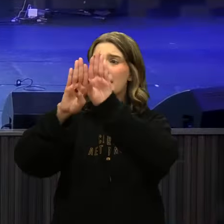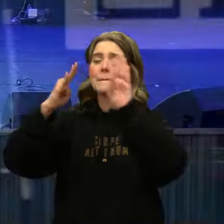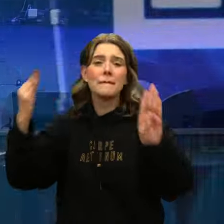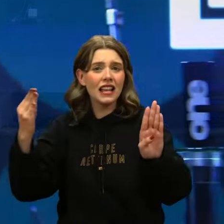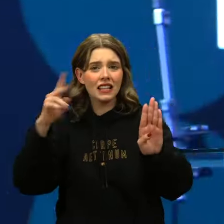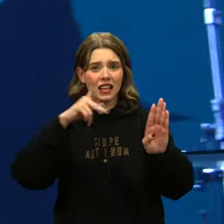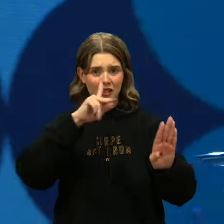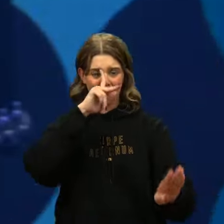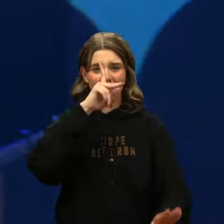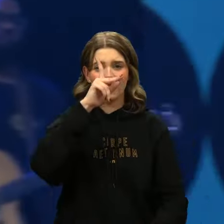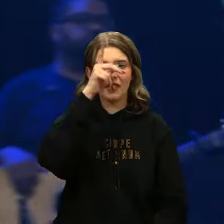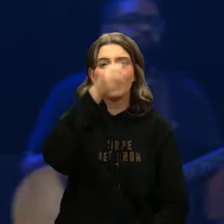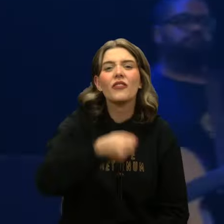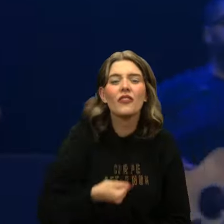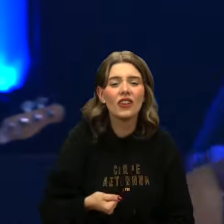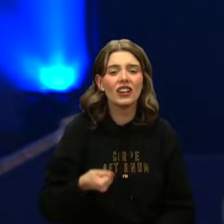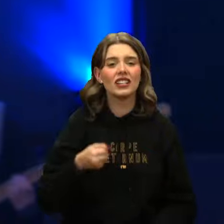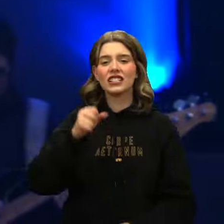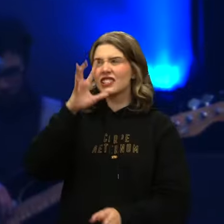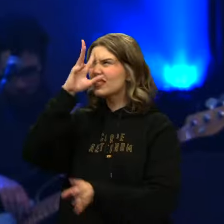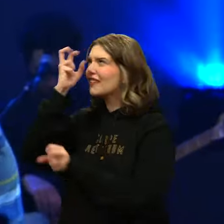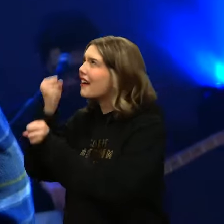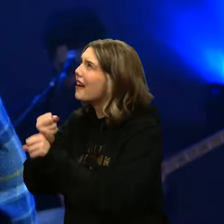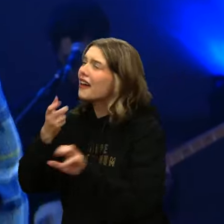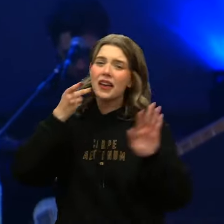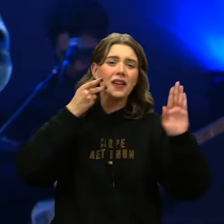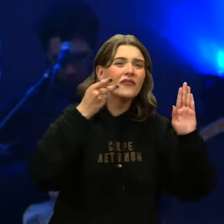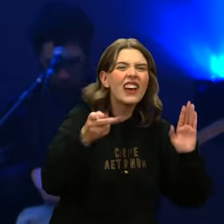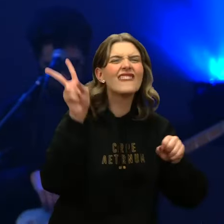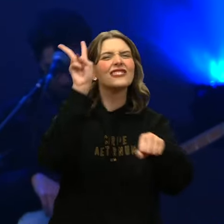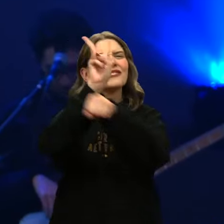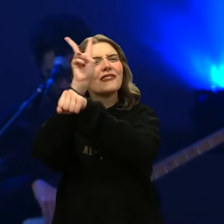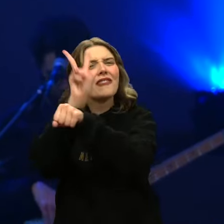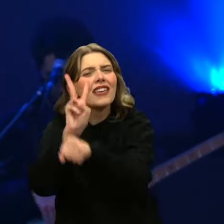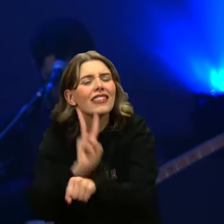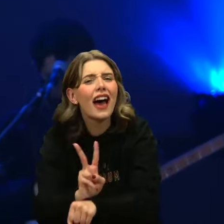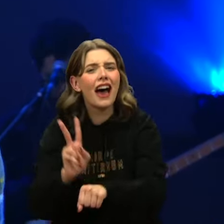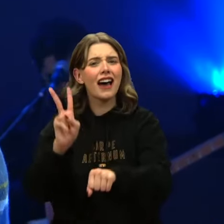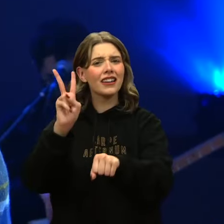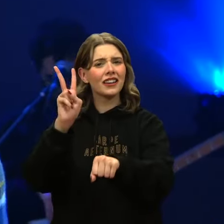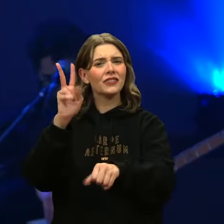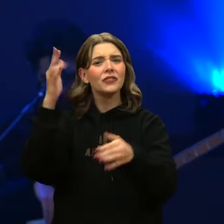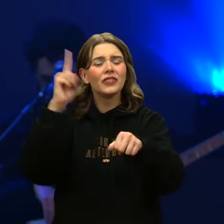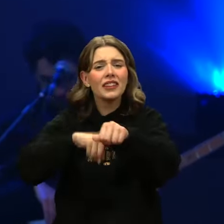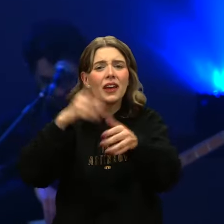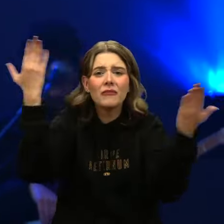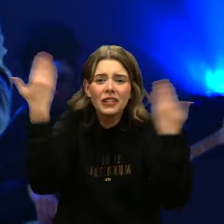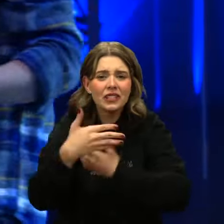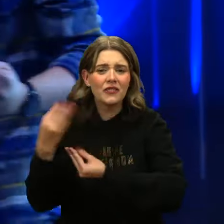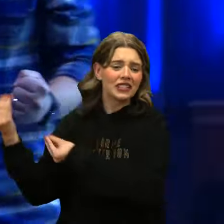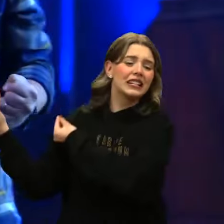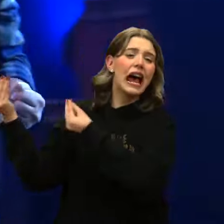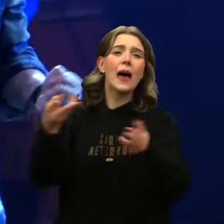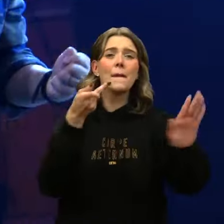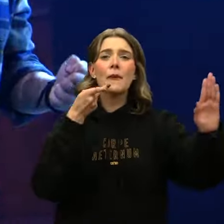força, se você confiar nas minhas promessas, eu vou te guardar na provação, eu vou te dar promessas